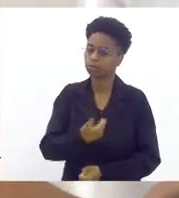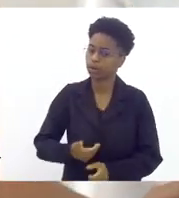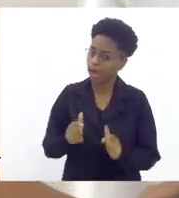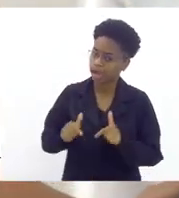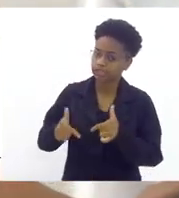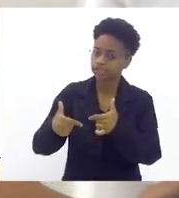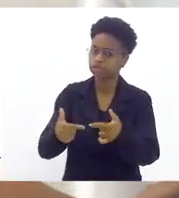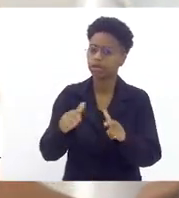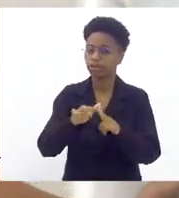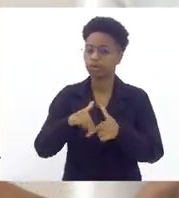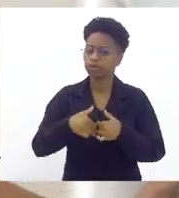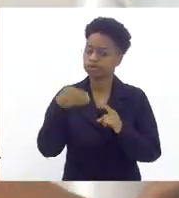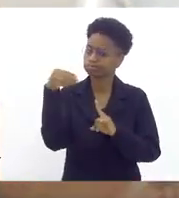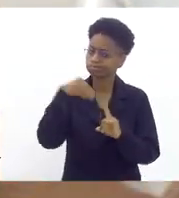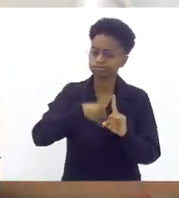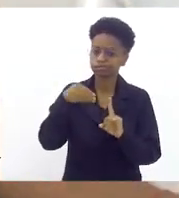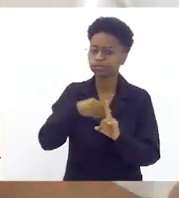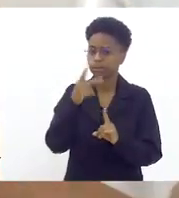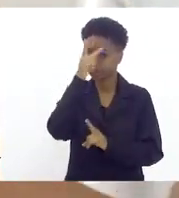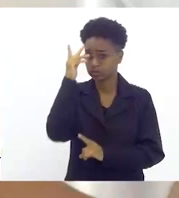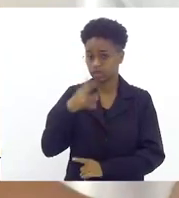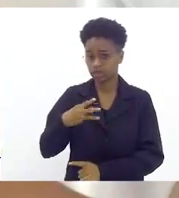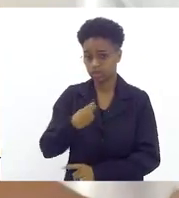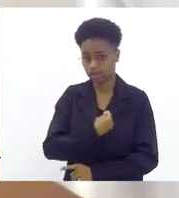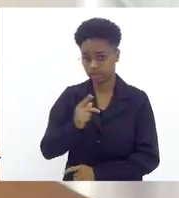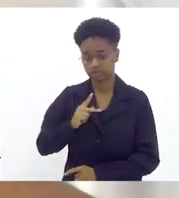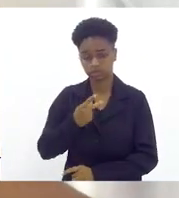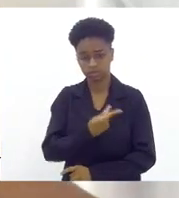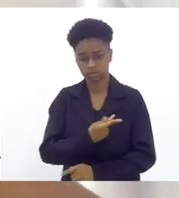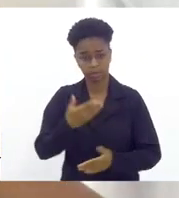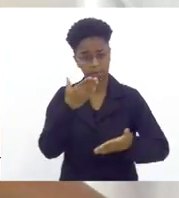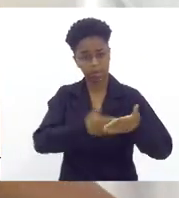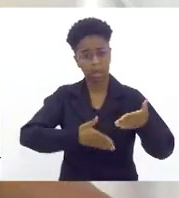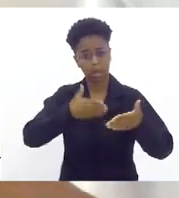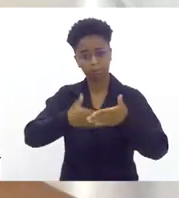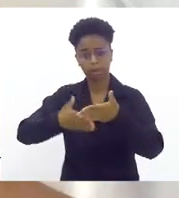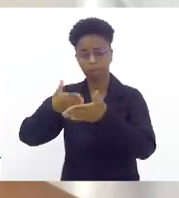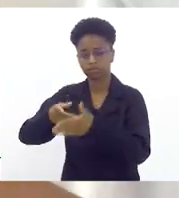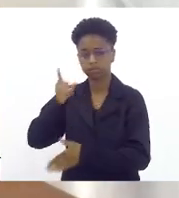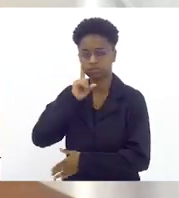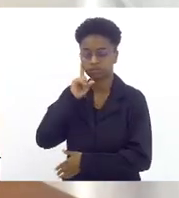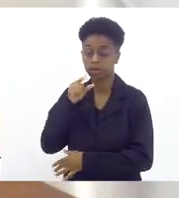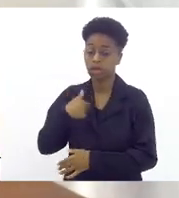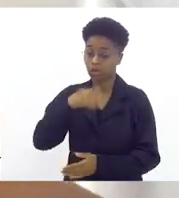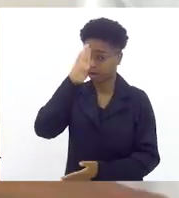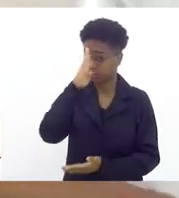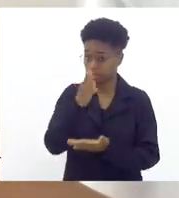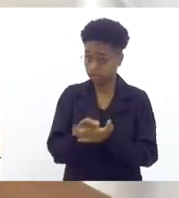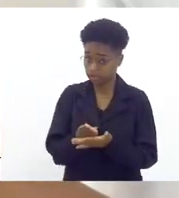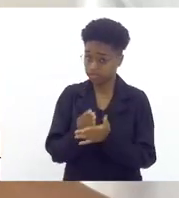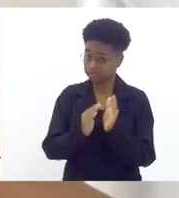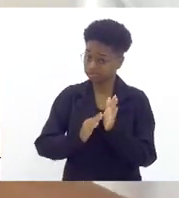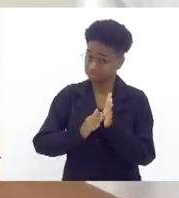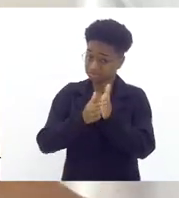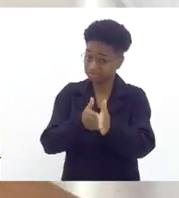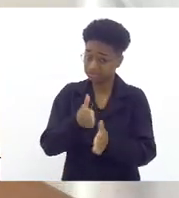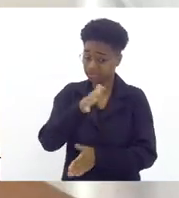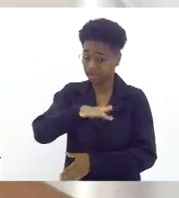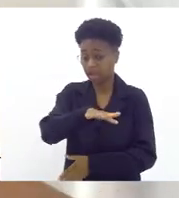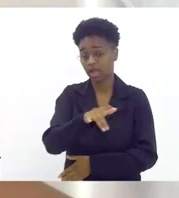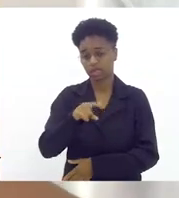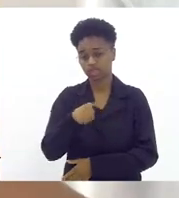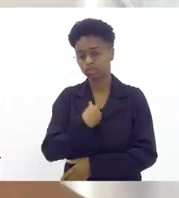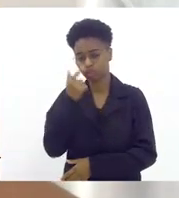da vulnerabilidade que pessoas transexuais e travestis enfrentam. Né? E eu acredito que, nesse sentido, ganhando corpo, a gente